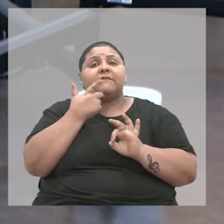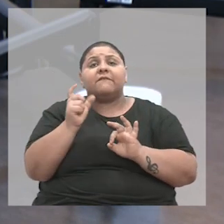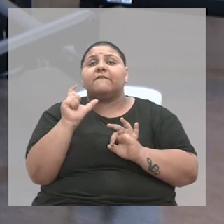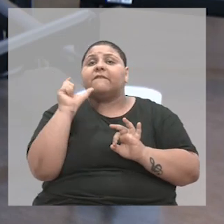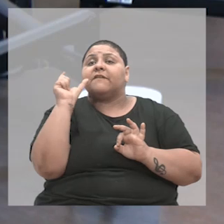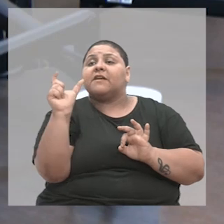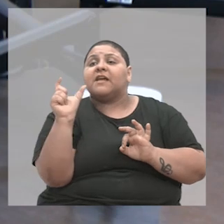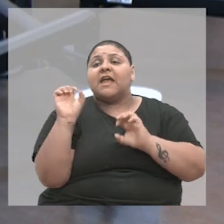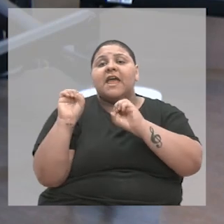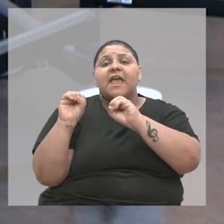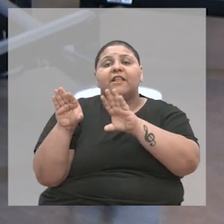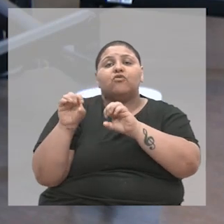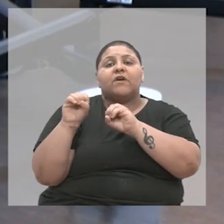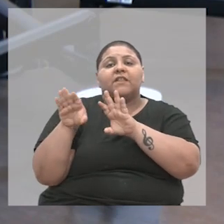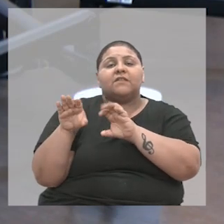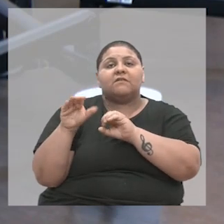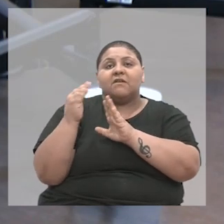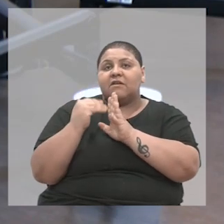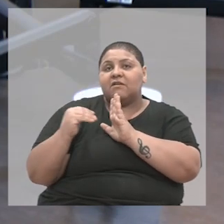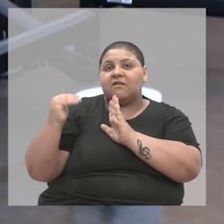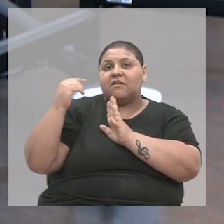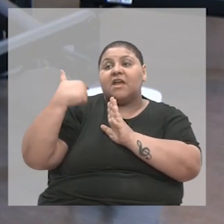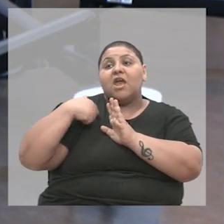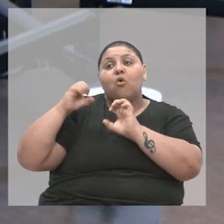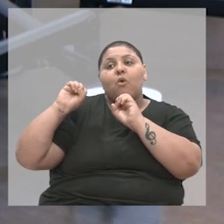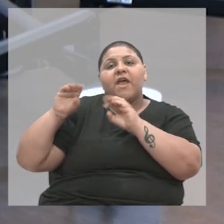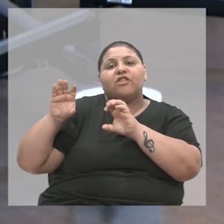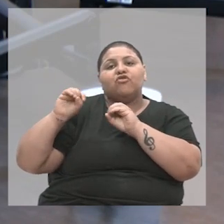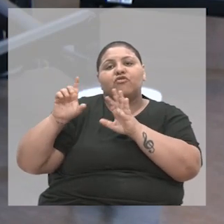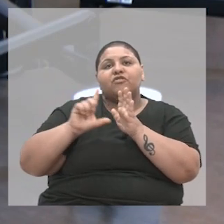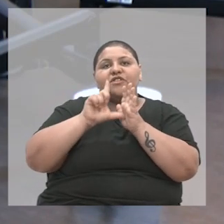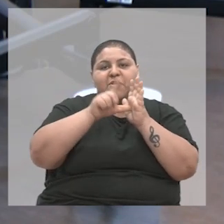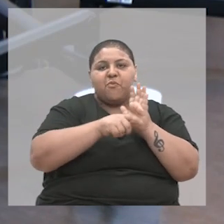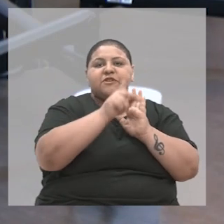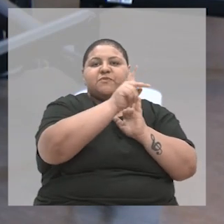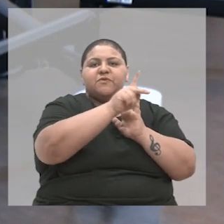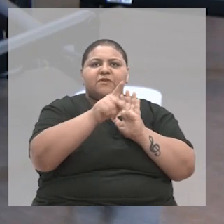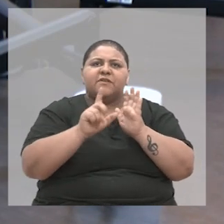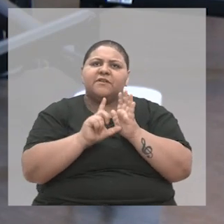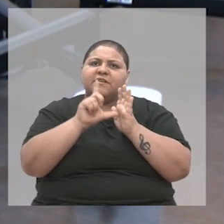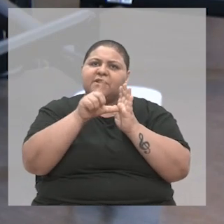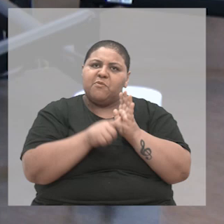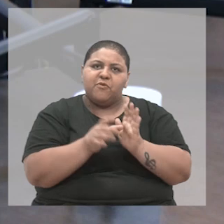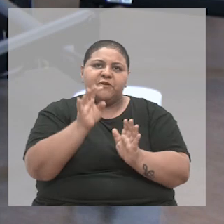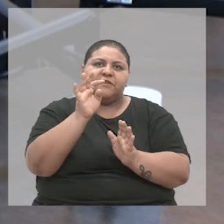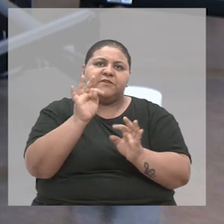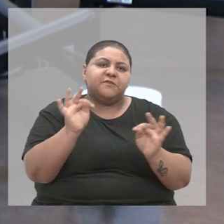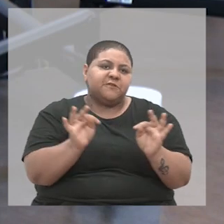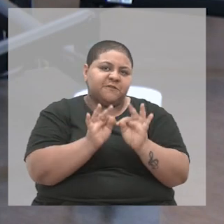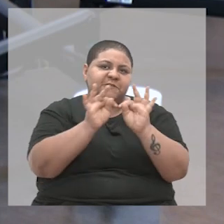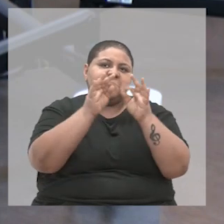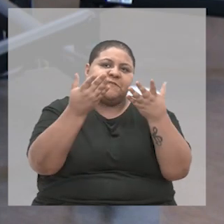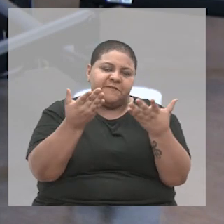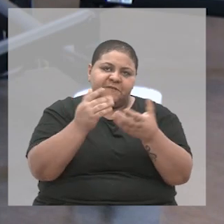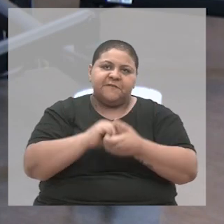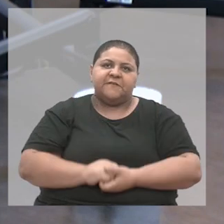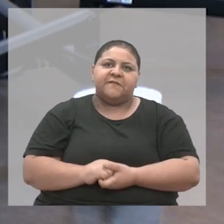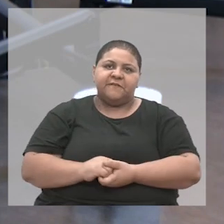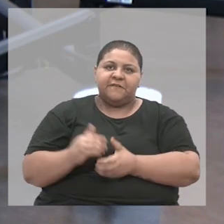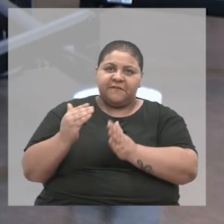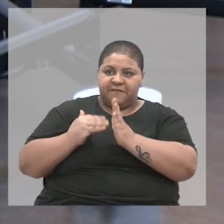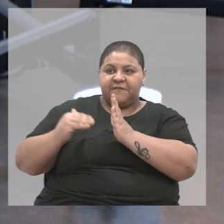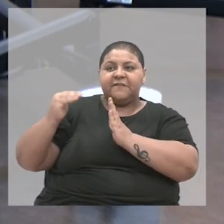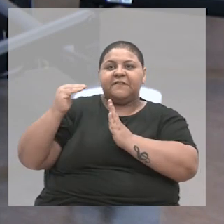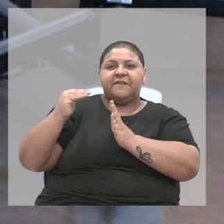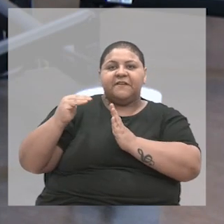feliz quando falasse na palavra educador. Acima de tudo, eu sou um educador. Depois eu sou o professor, depois eu vou ser o técnico. E